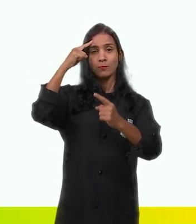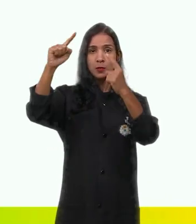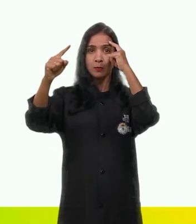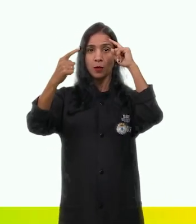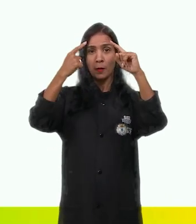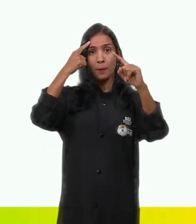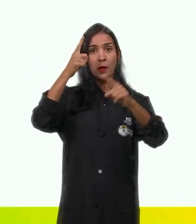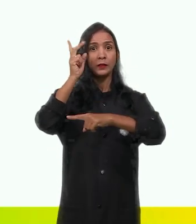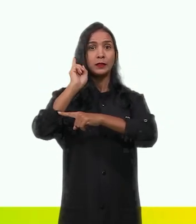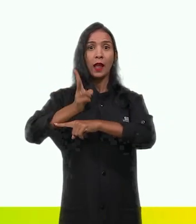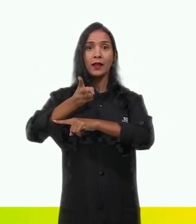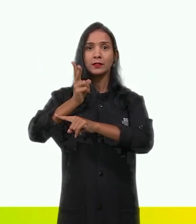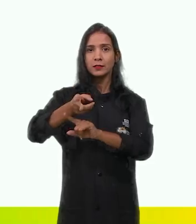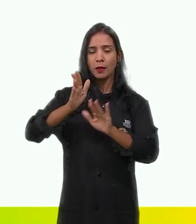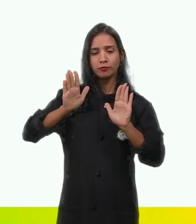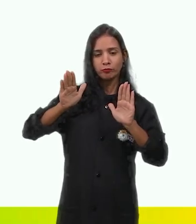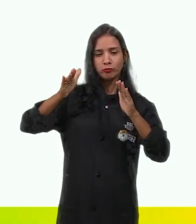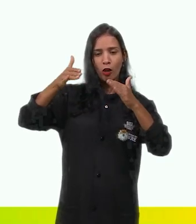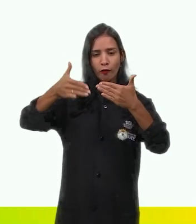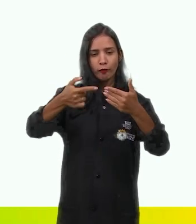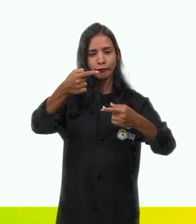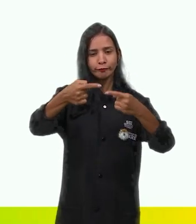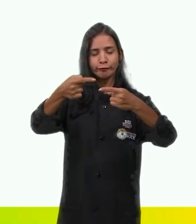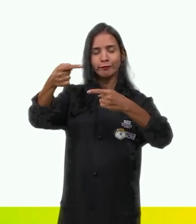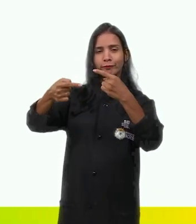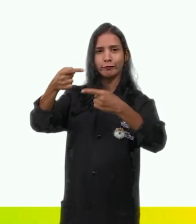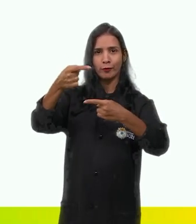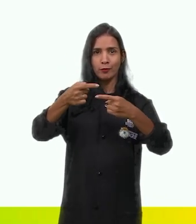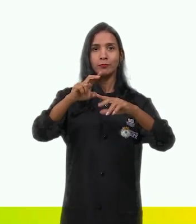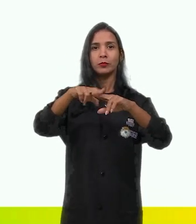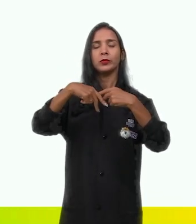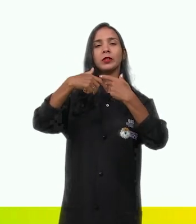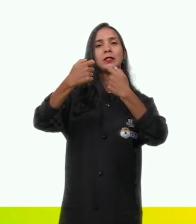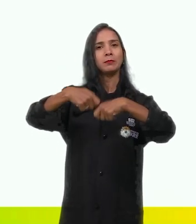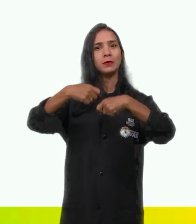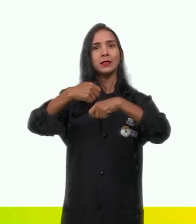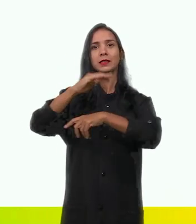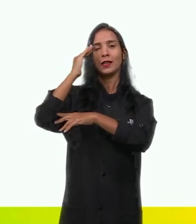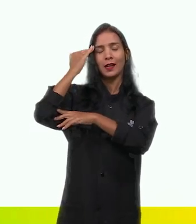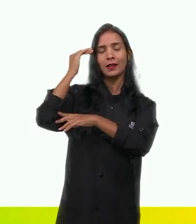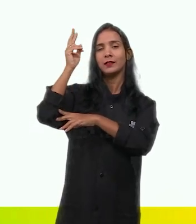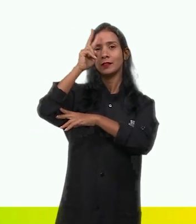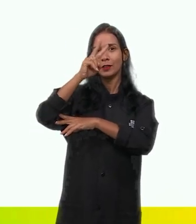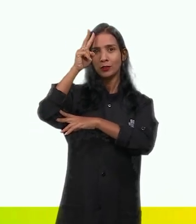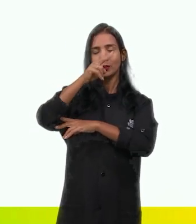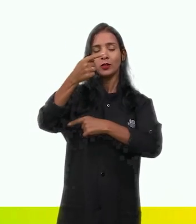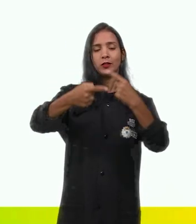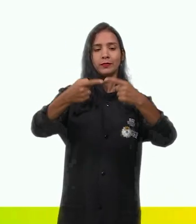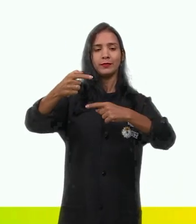permanecem centrais para entender a história e a política do mundo.